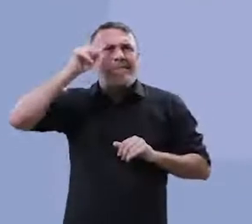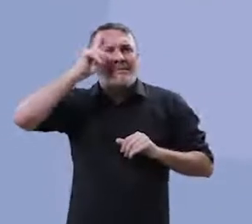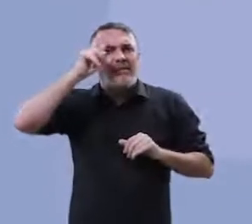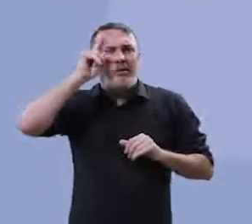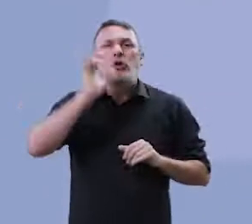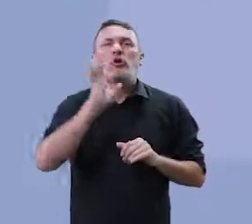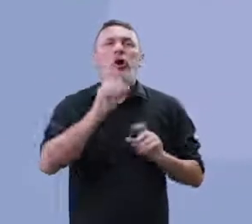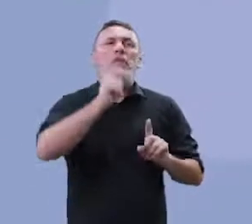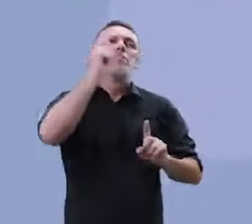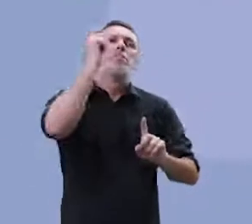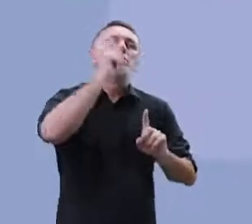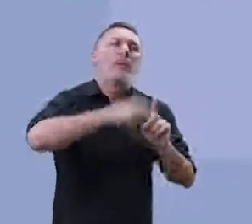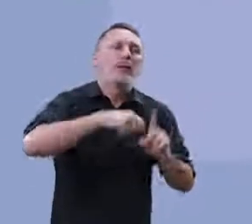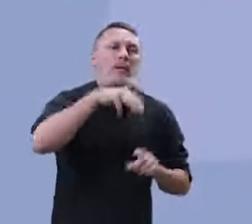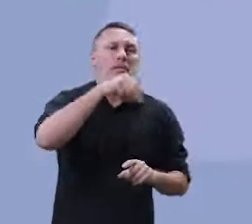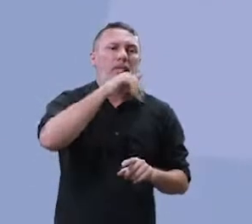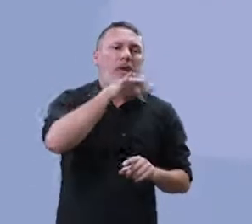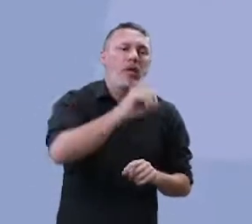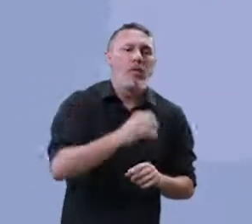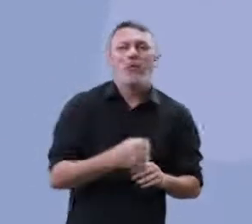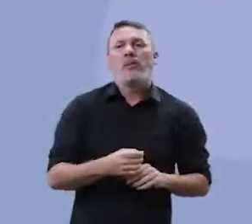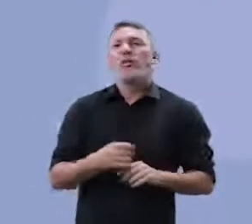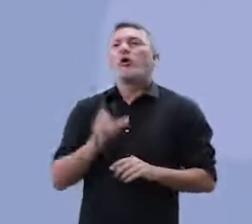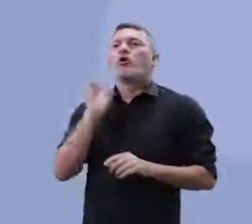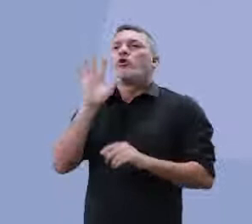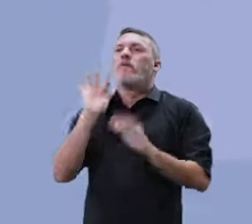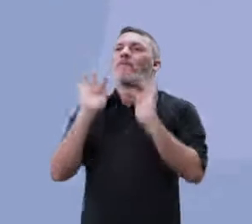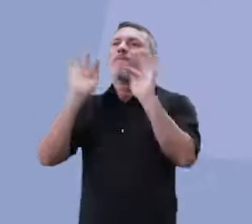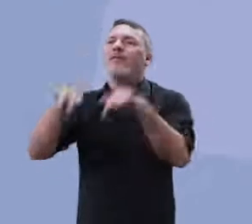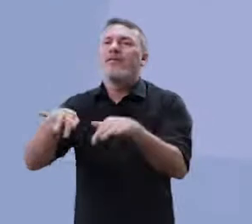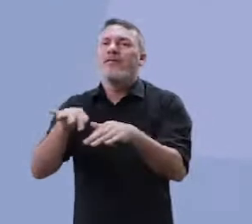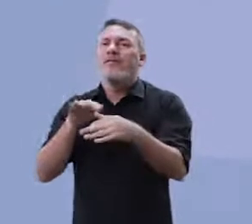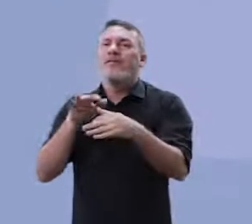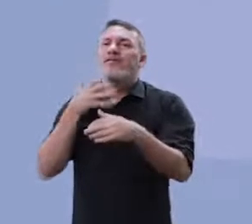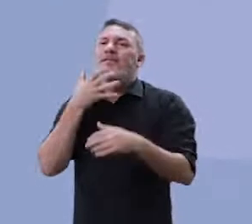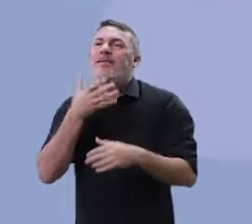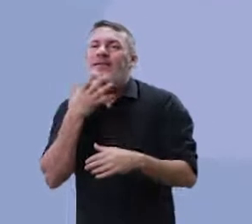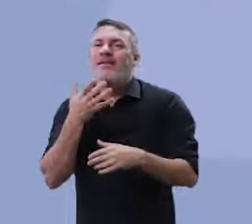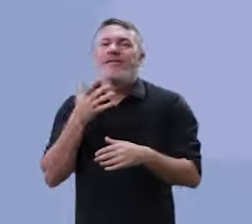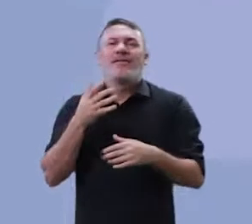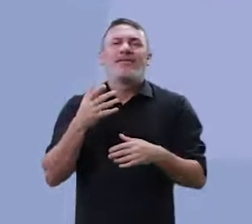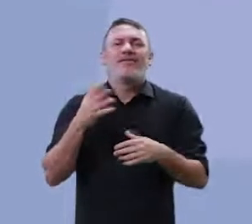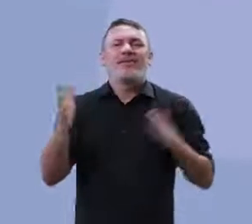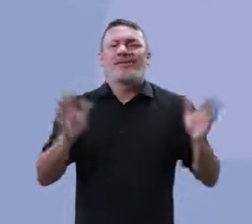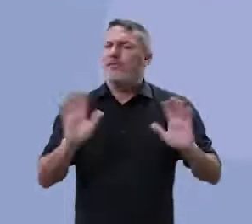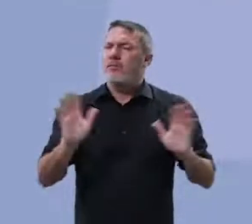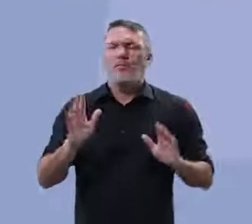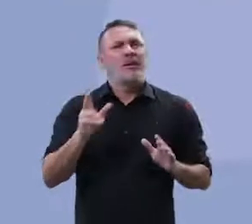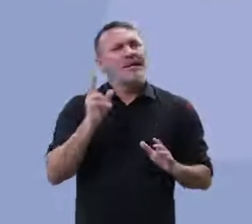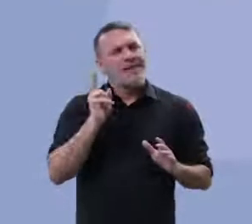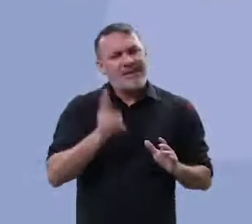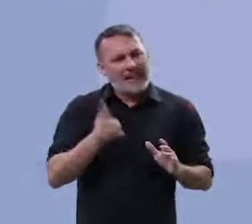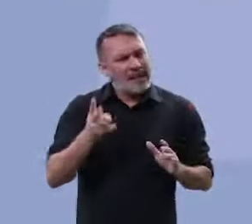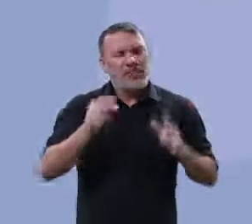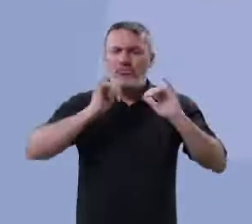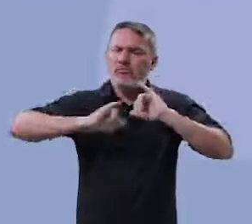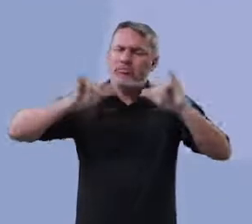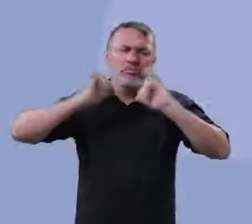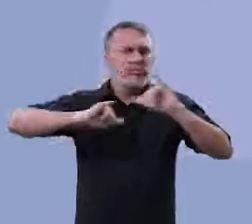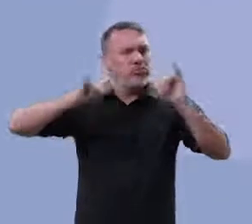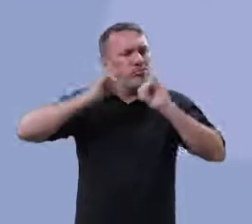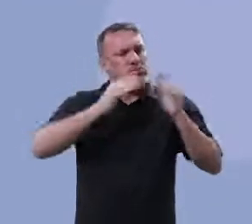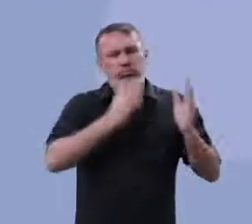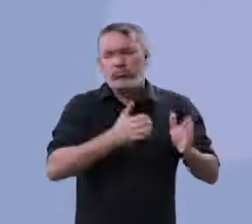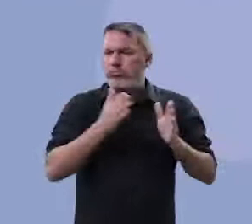Não apenas no mês de maio, não apenas no final do ano também, que é onde ocorrem muitos acidentes por conta das festas, mas